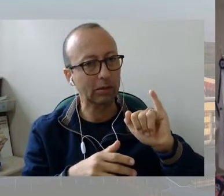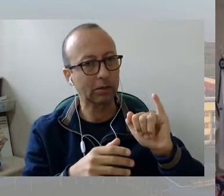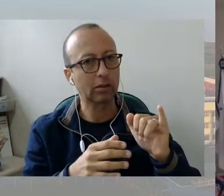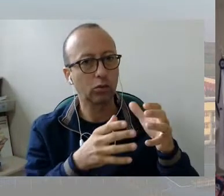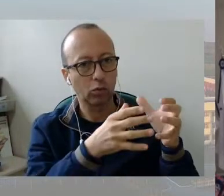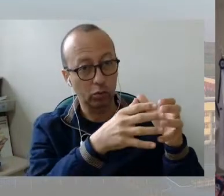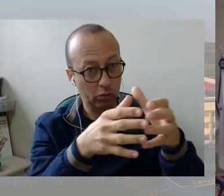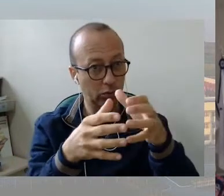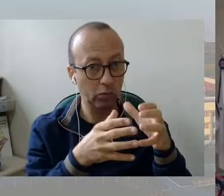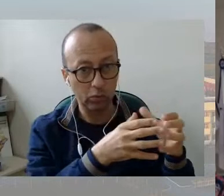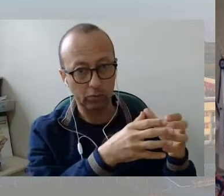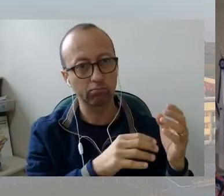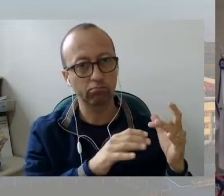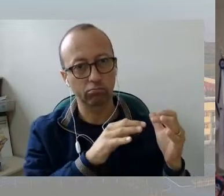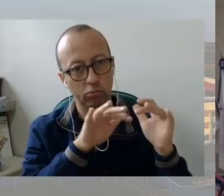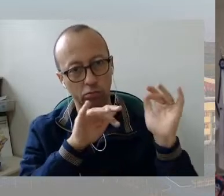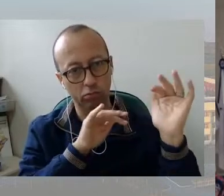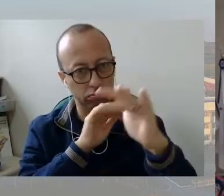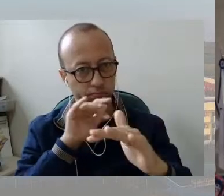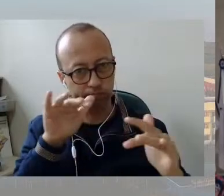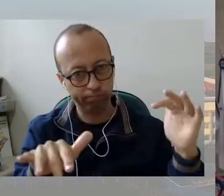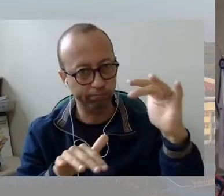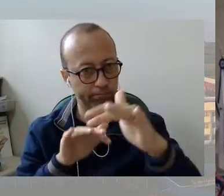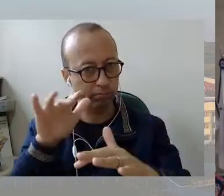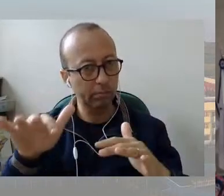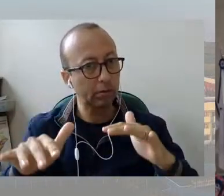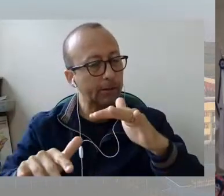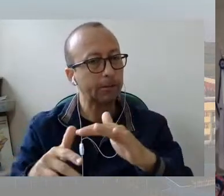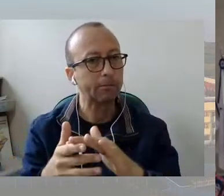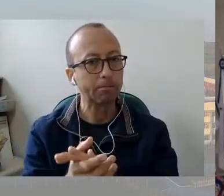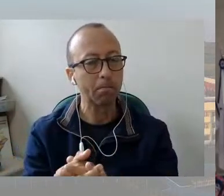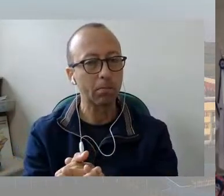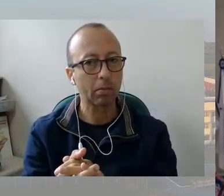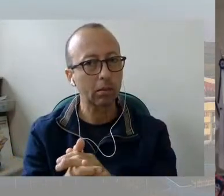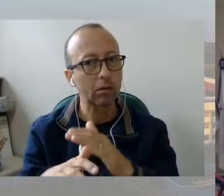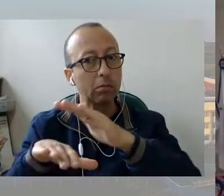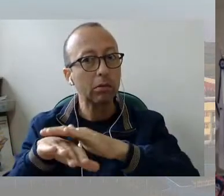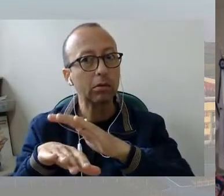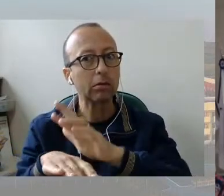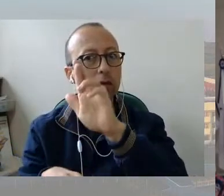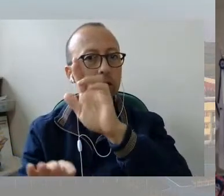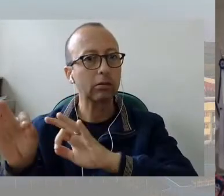pela organização dos demais transportes. Reconhecemos...